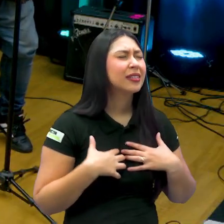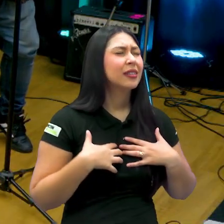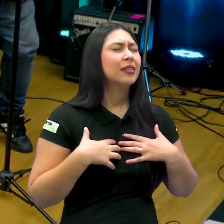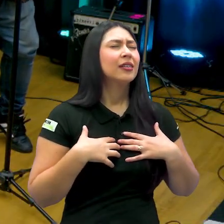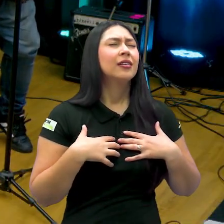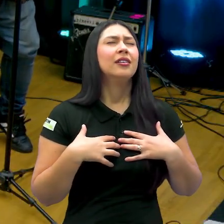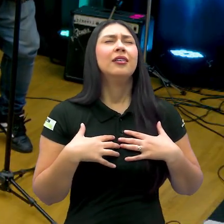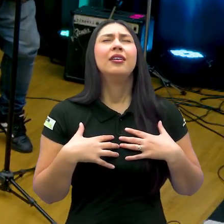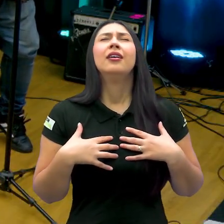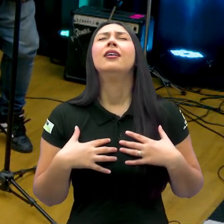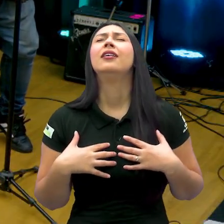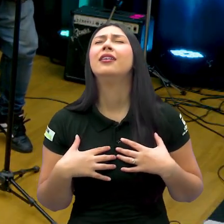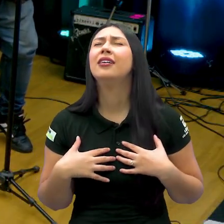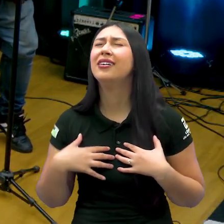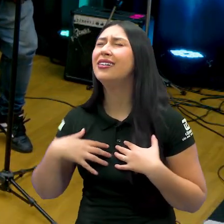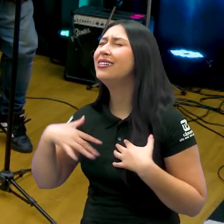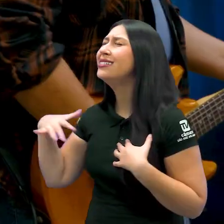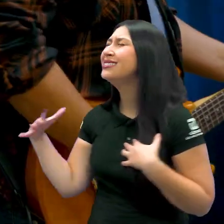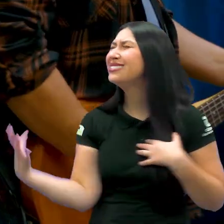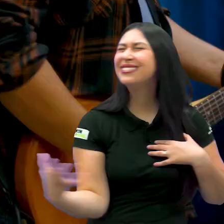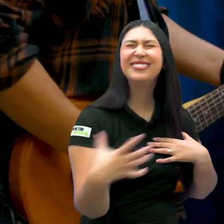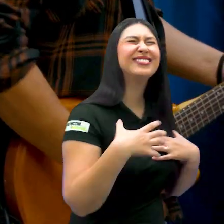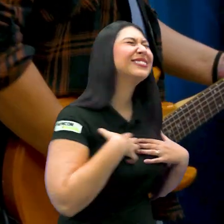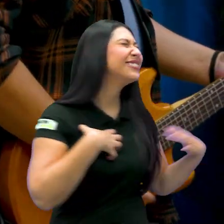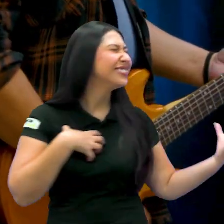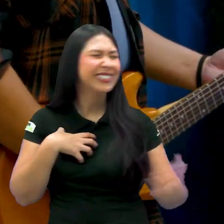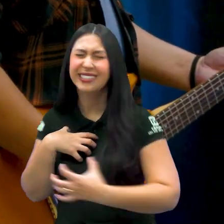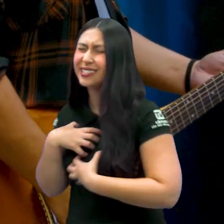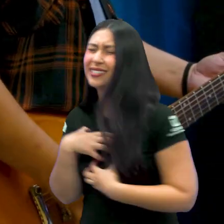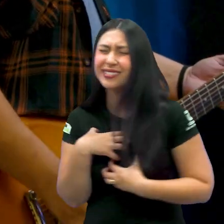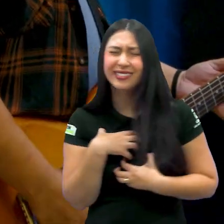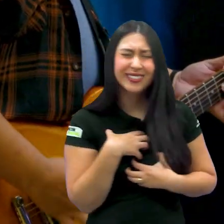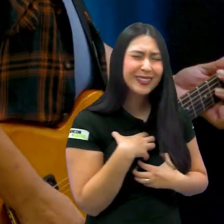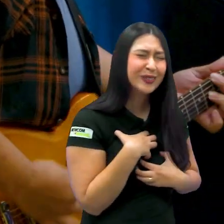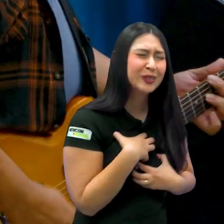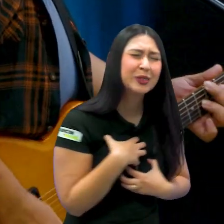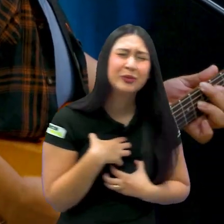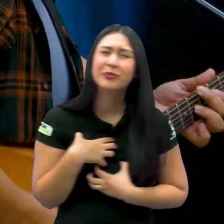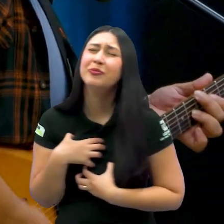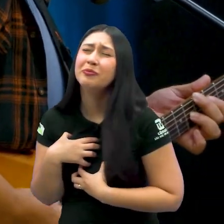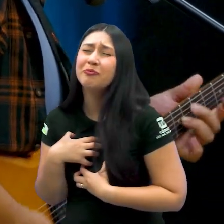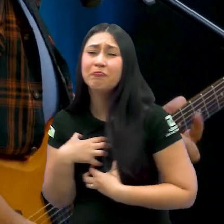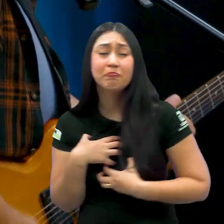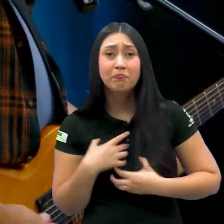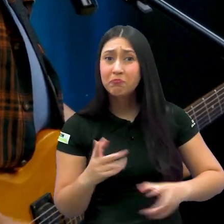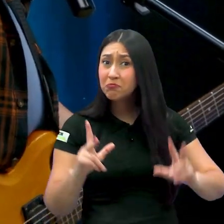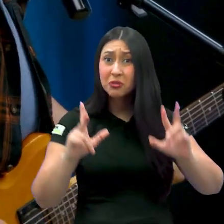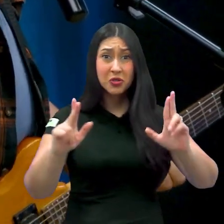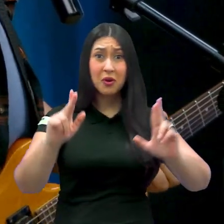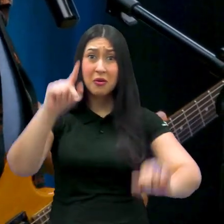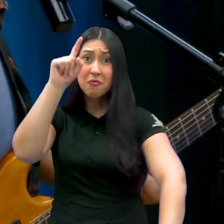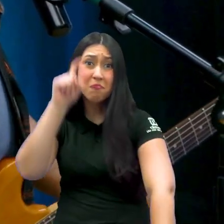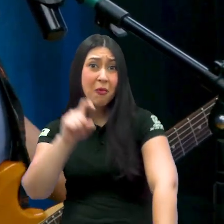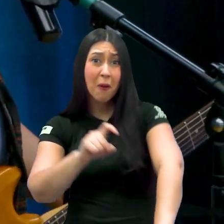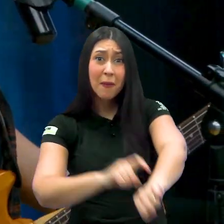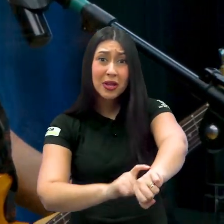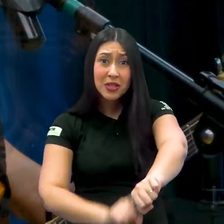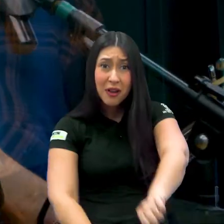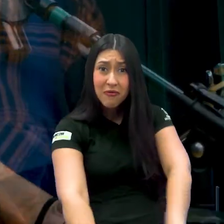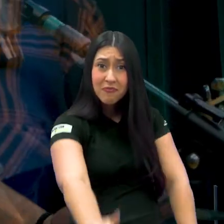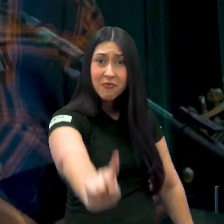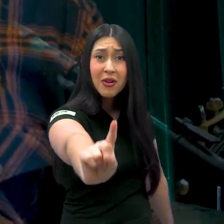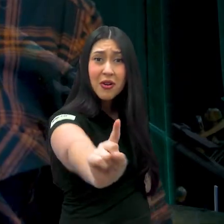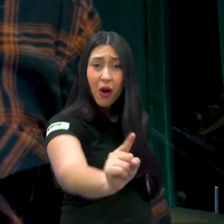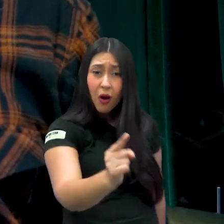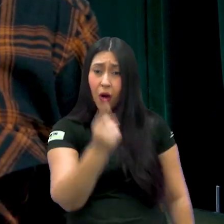Eu respirei de novo aquela sensação. Foi quando